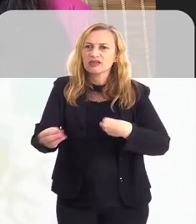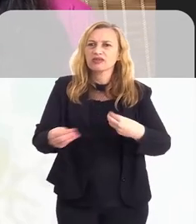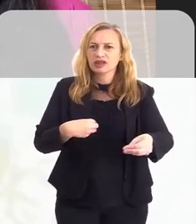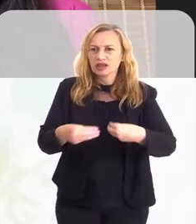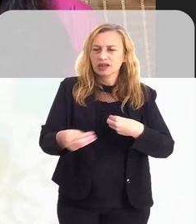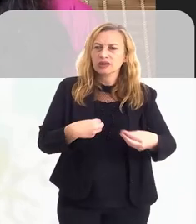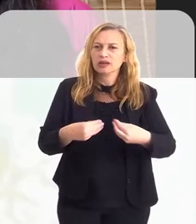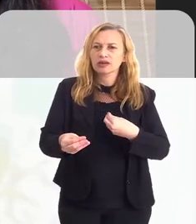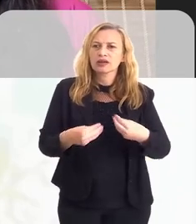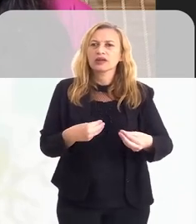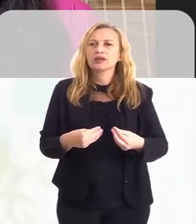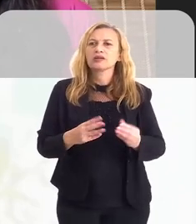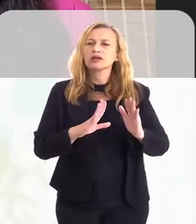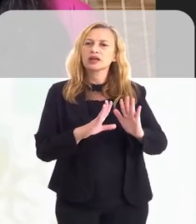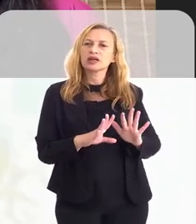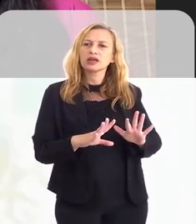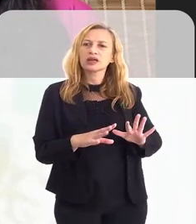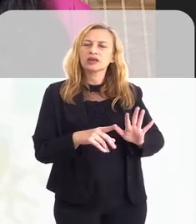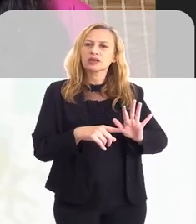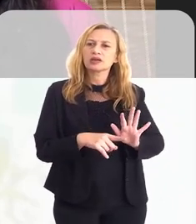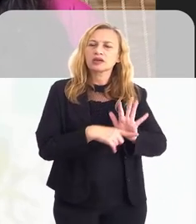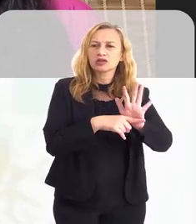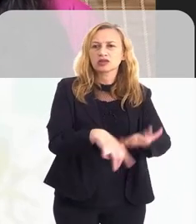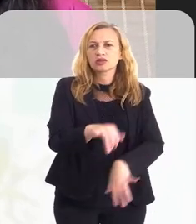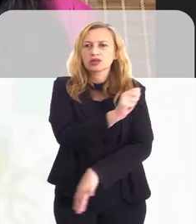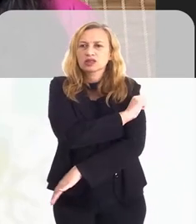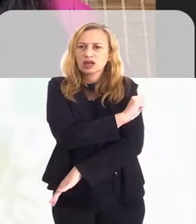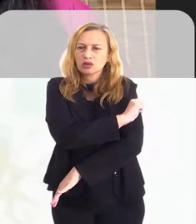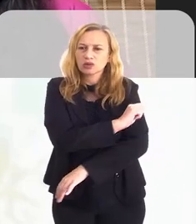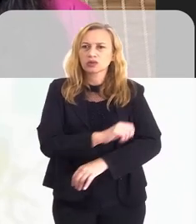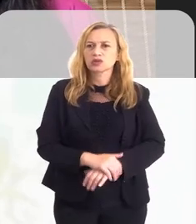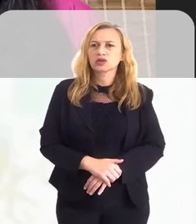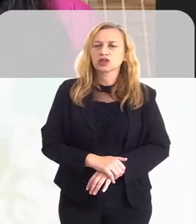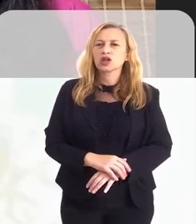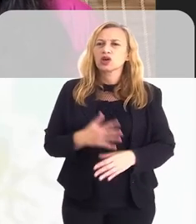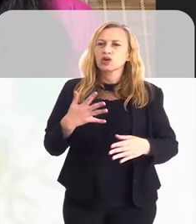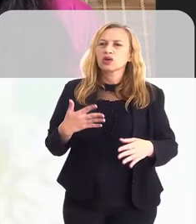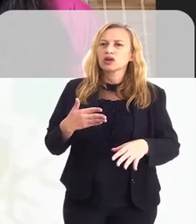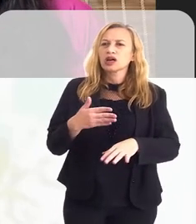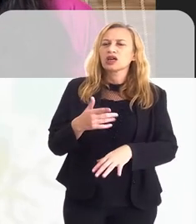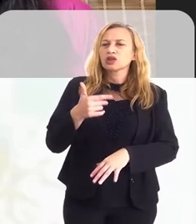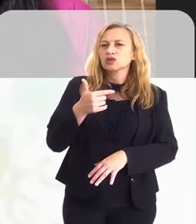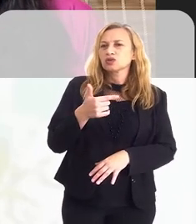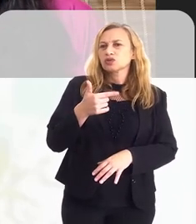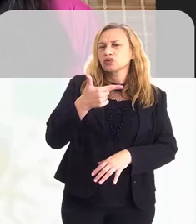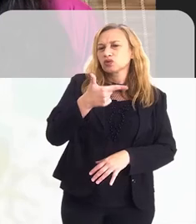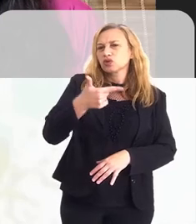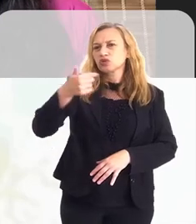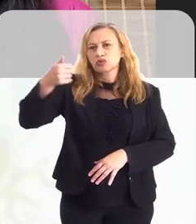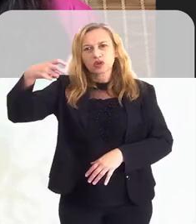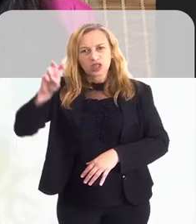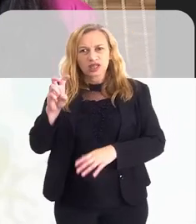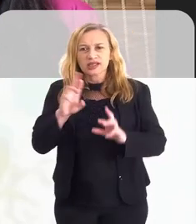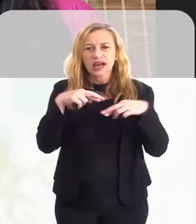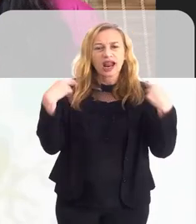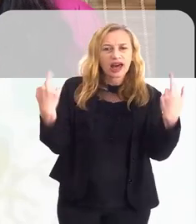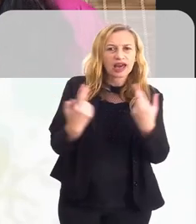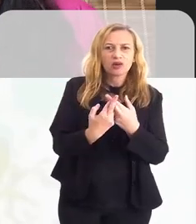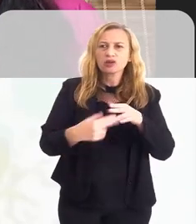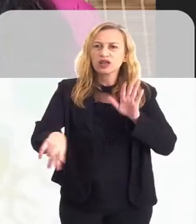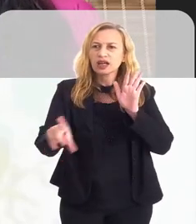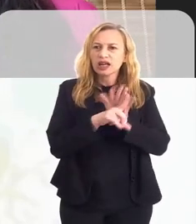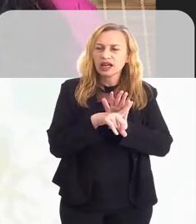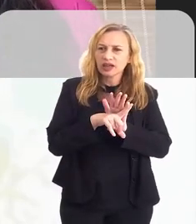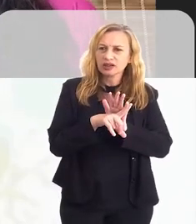se garantir e efetivar escolarização desses estudantes. Quando a LBI vem em 2015, ela faz algo fundamental: ela